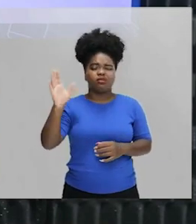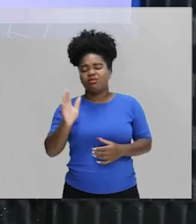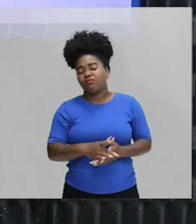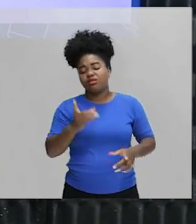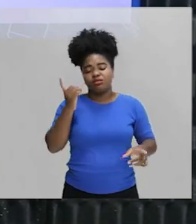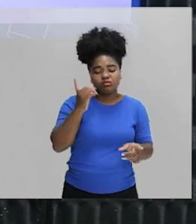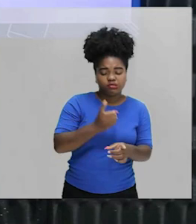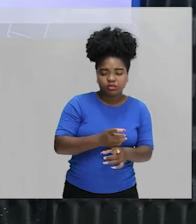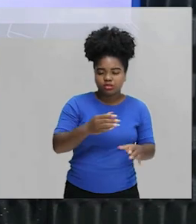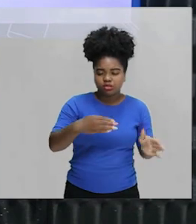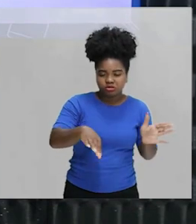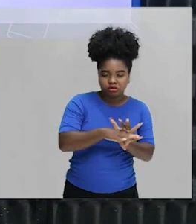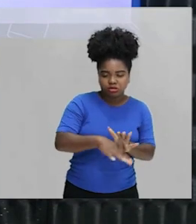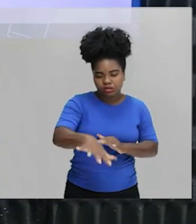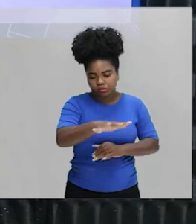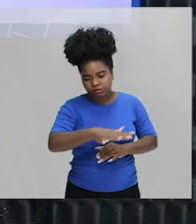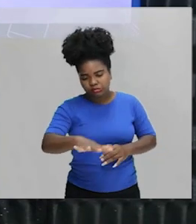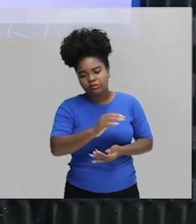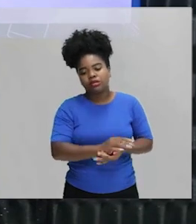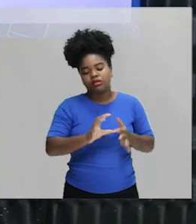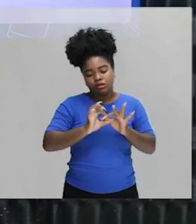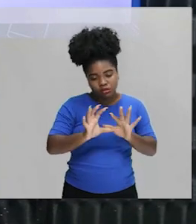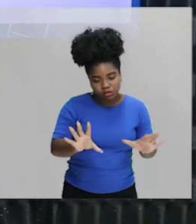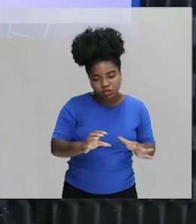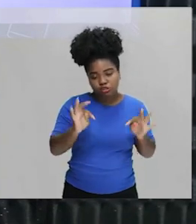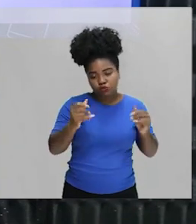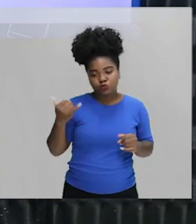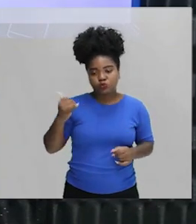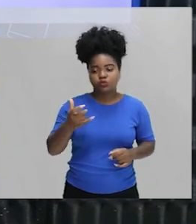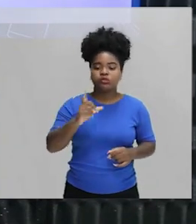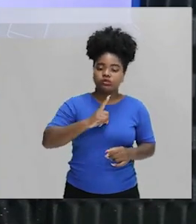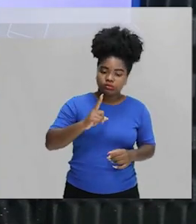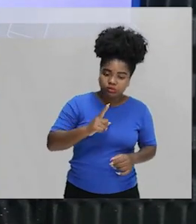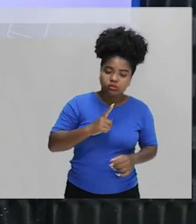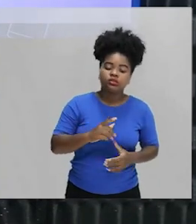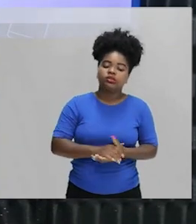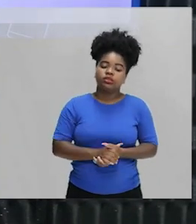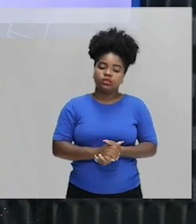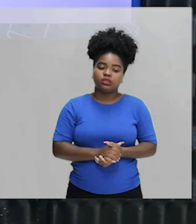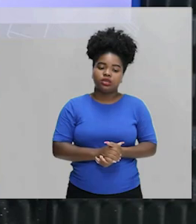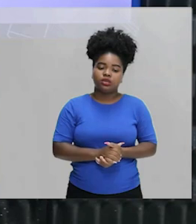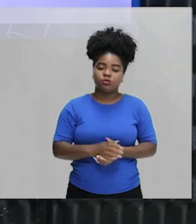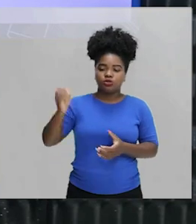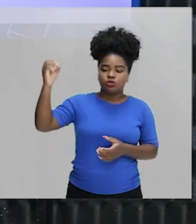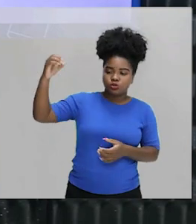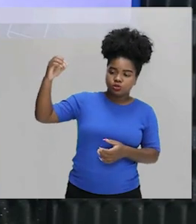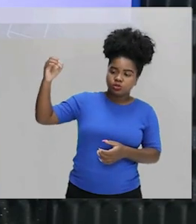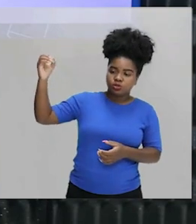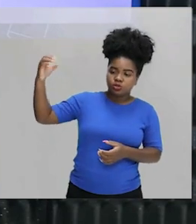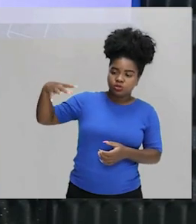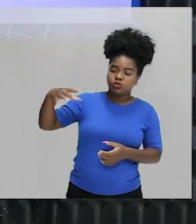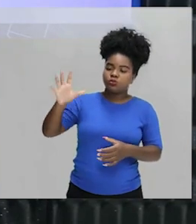superfície e ser liberado então toda essa energia que nós recebemos em forma de luz e de calor do sol é